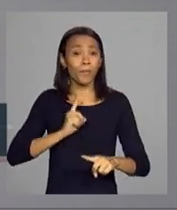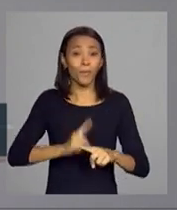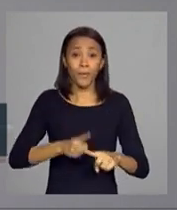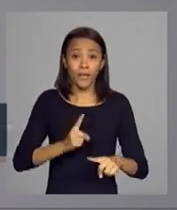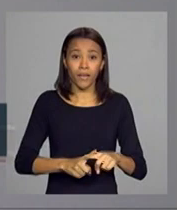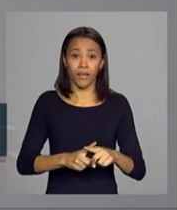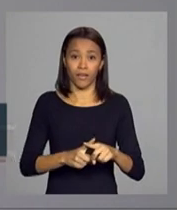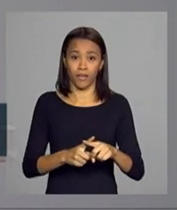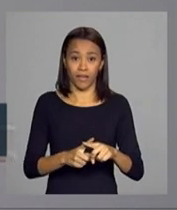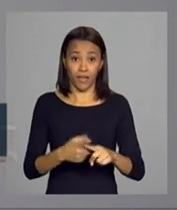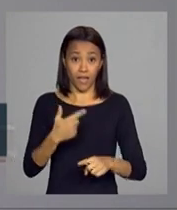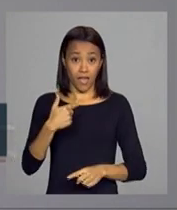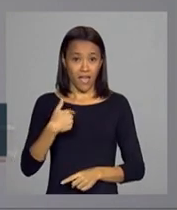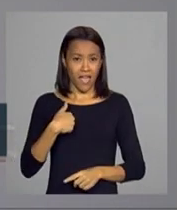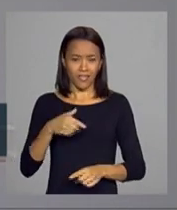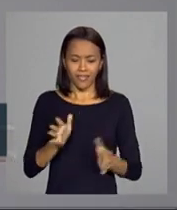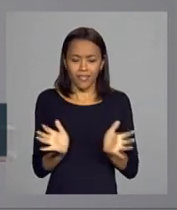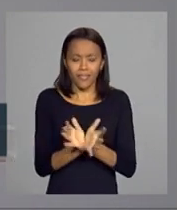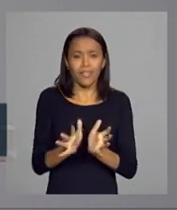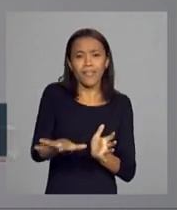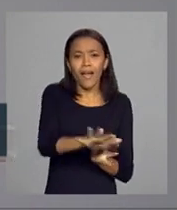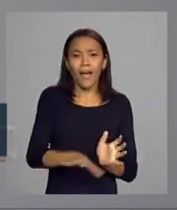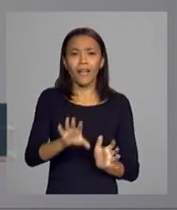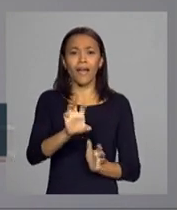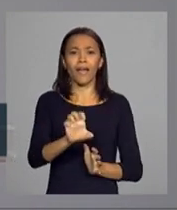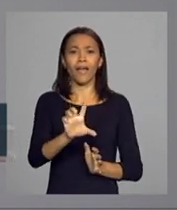Elza elétrica?